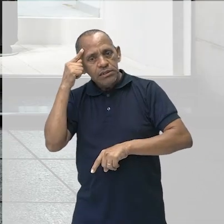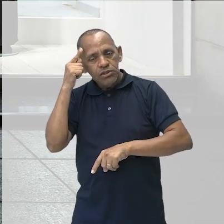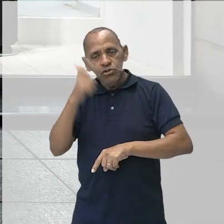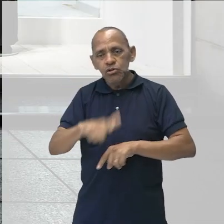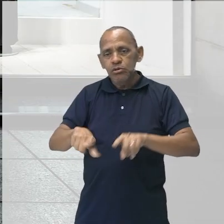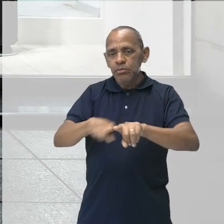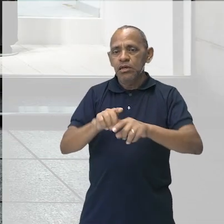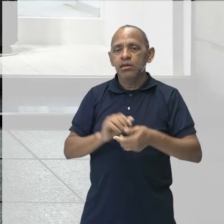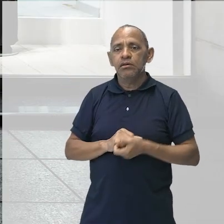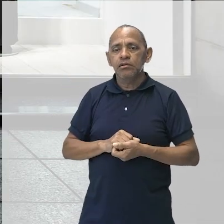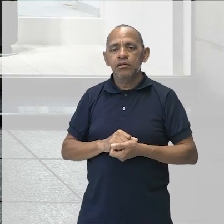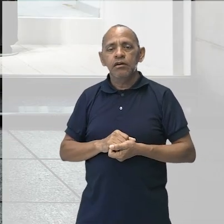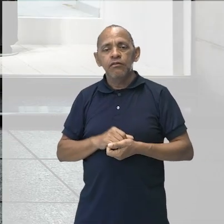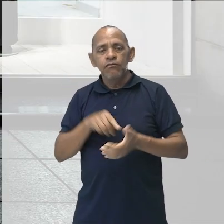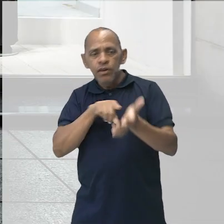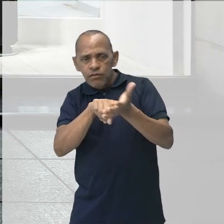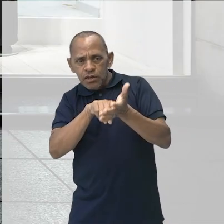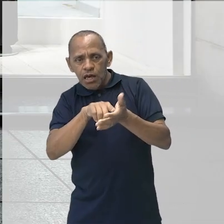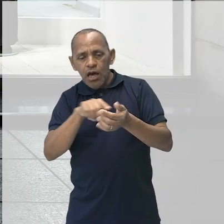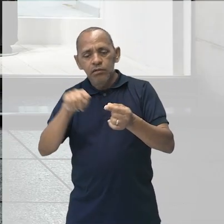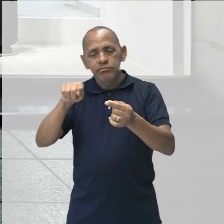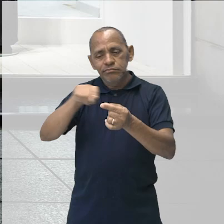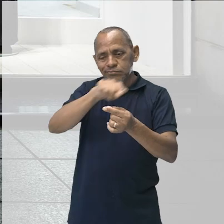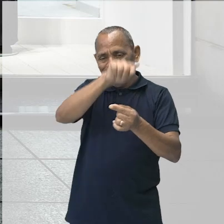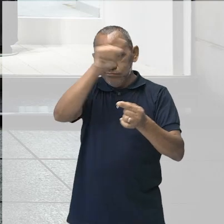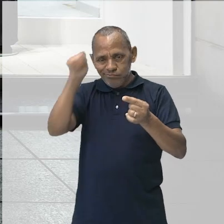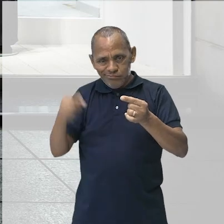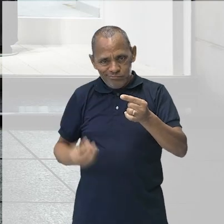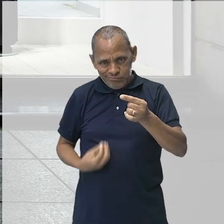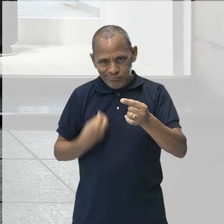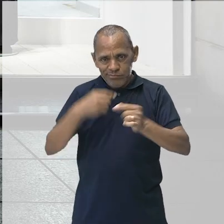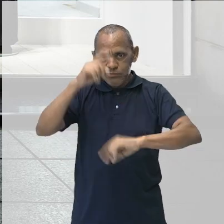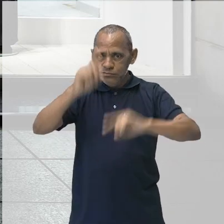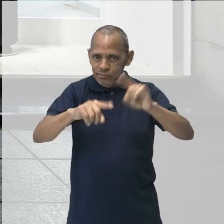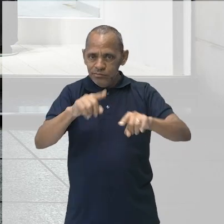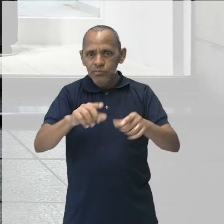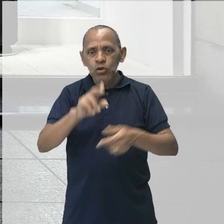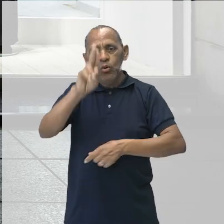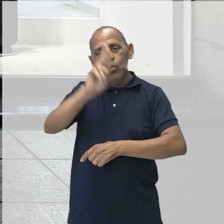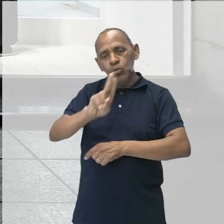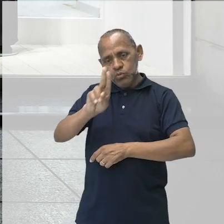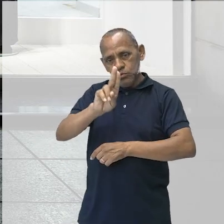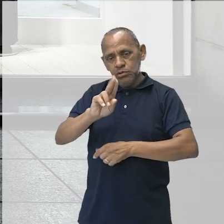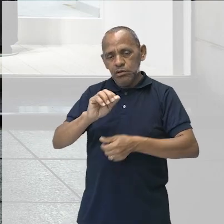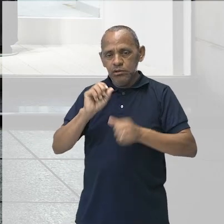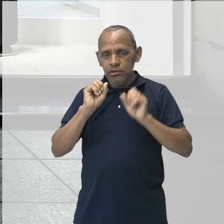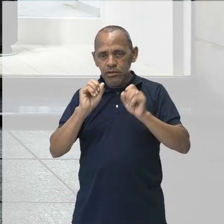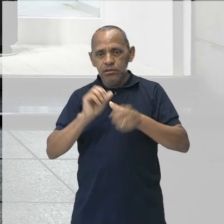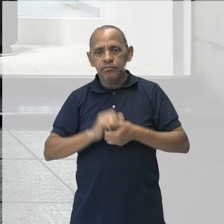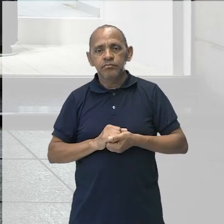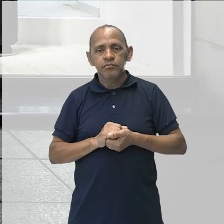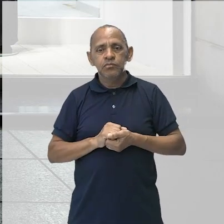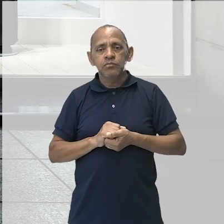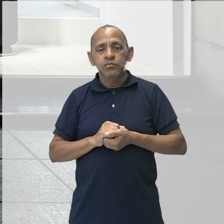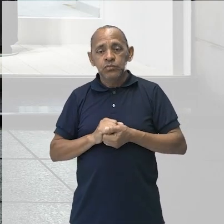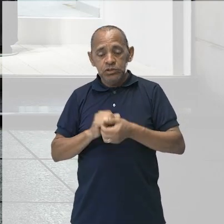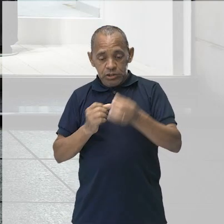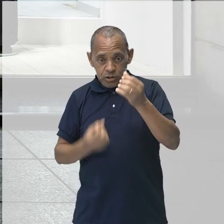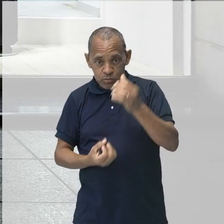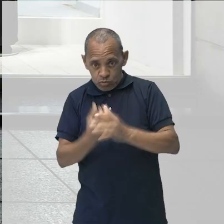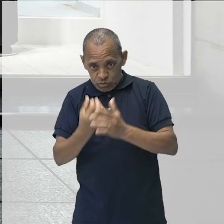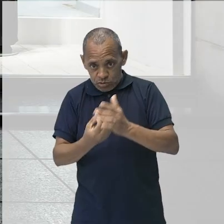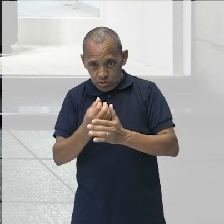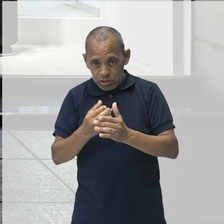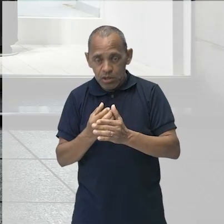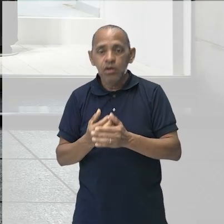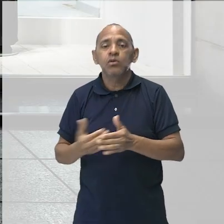Repensar também envolve considerar o ciclo de vida dos produtos que consumimos, desde a